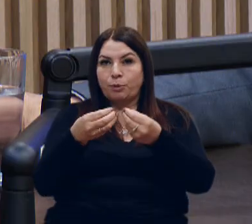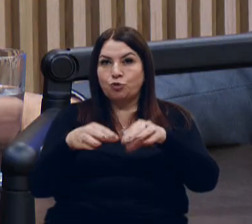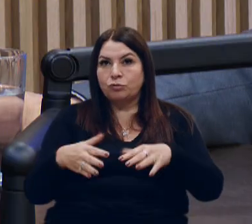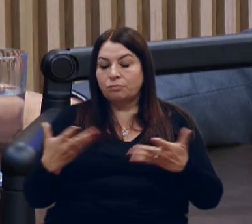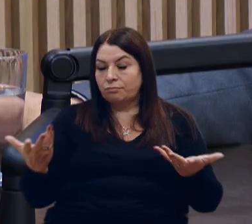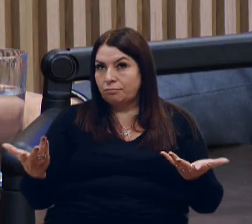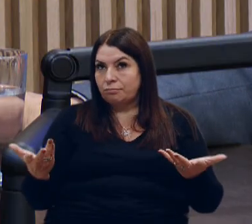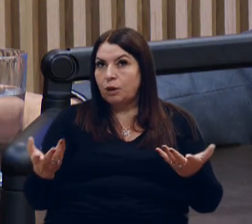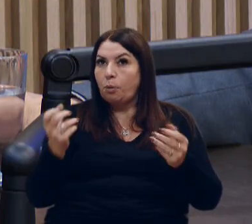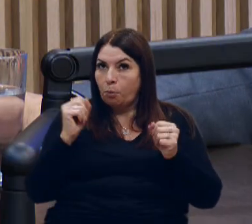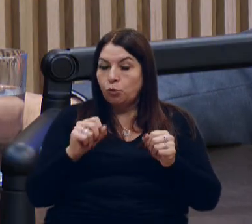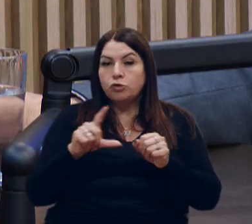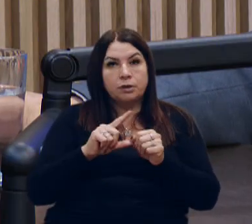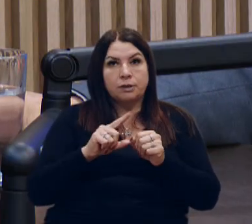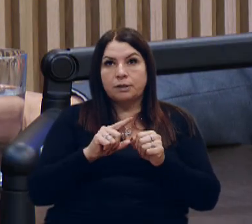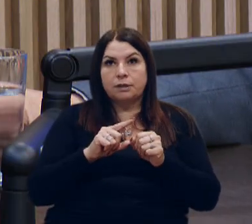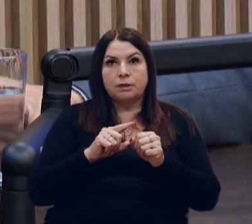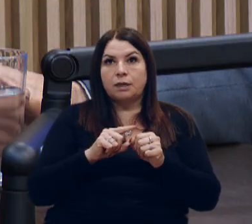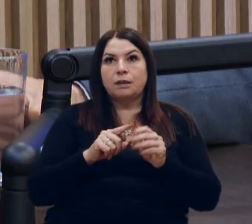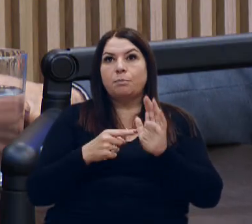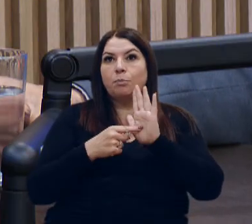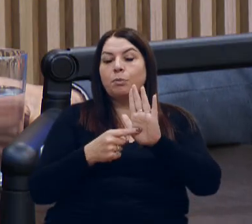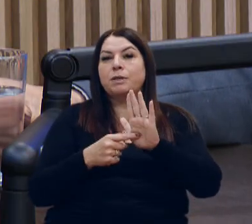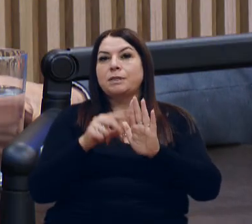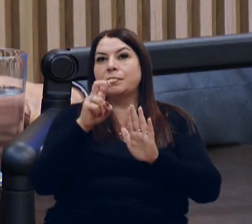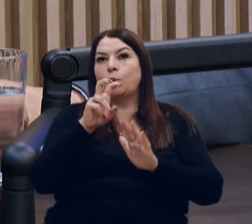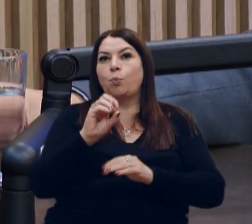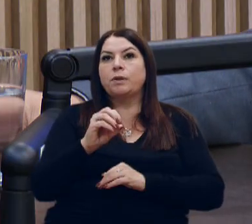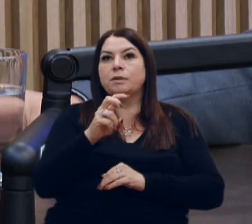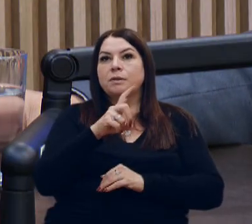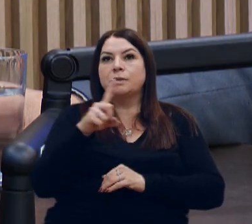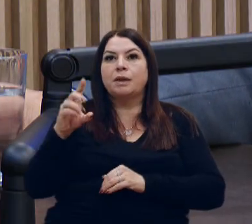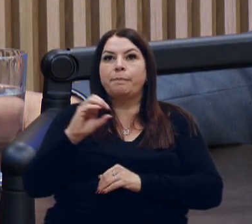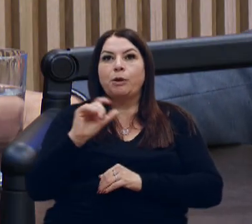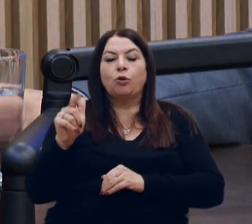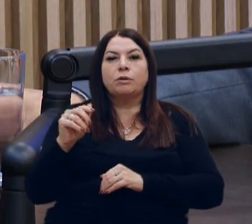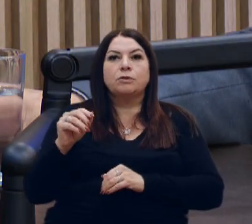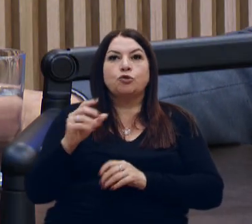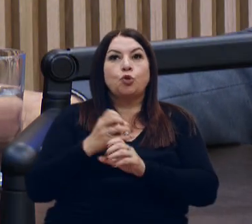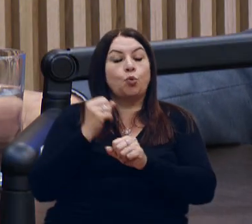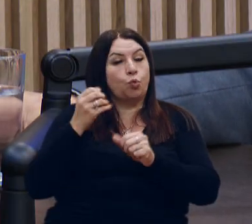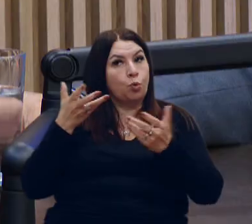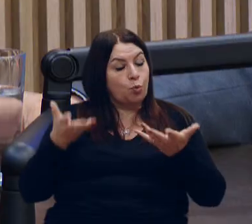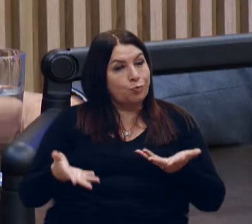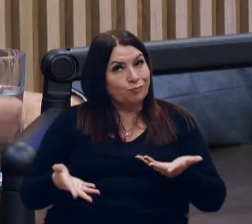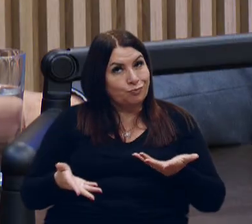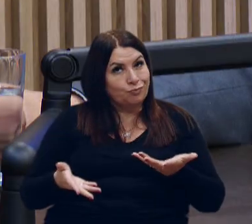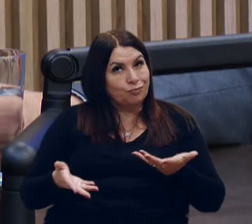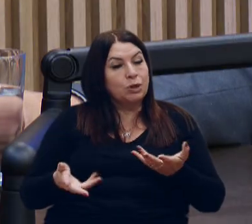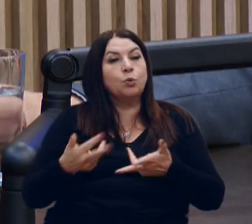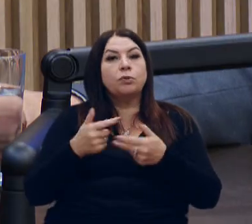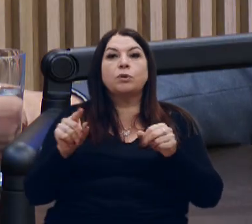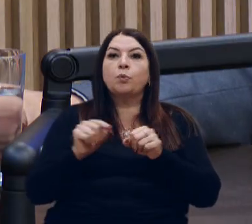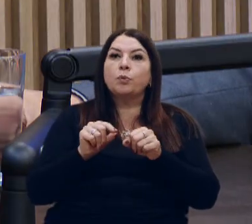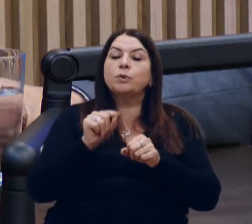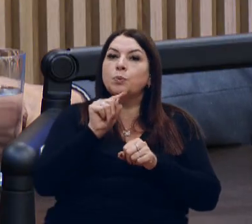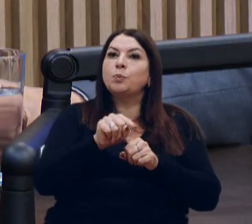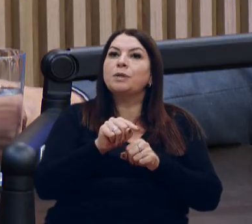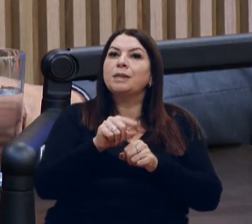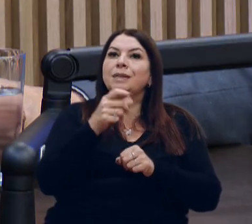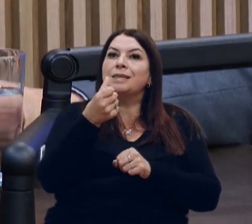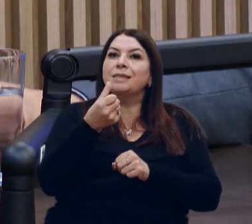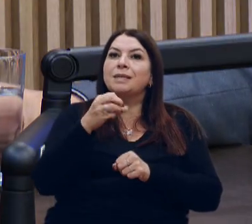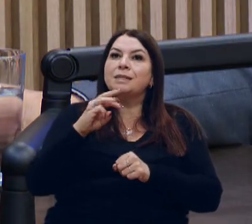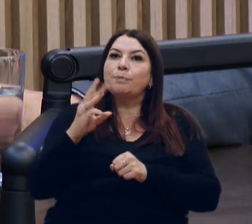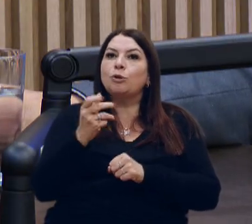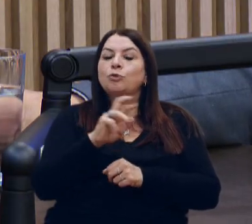Onde hoje ela poderia estar declarando 50, 100 milhões de lucro. Hoje, né? E outra coisa, o que é 6 milhões